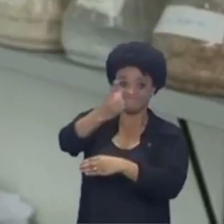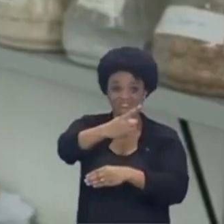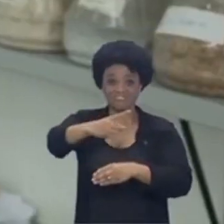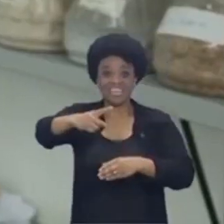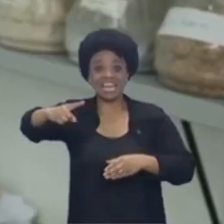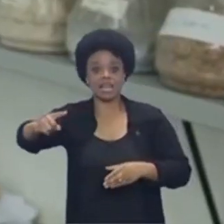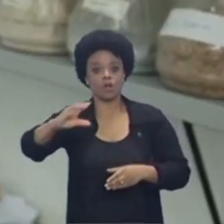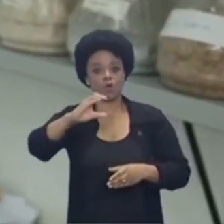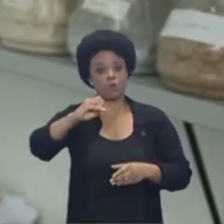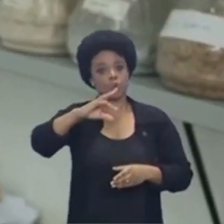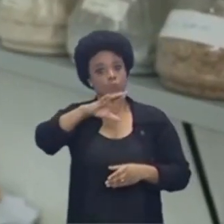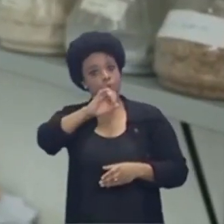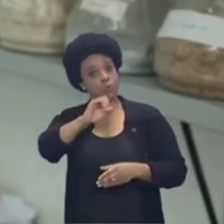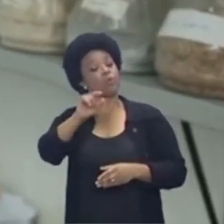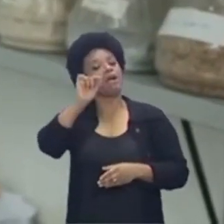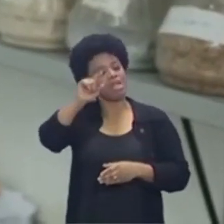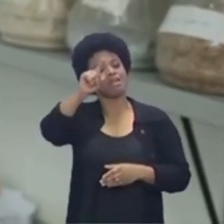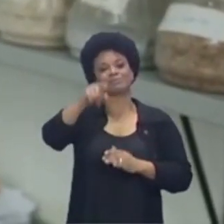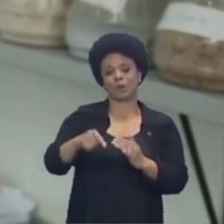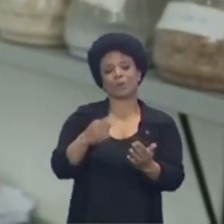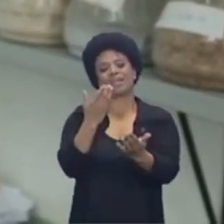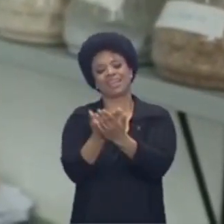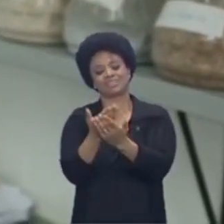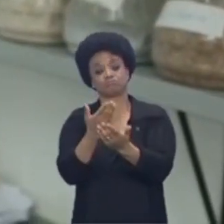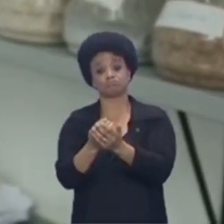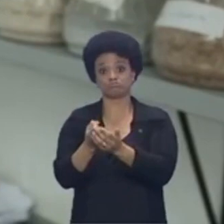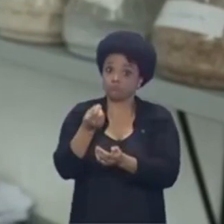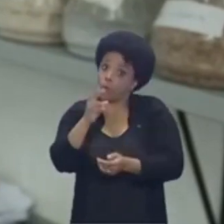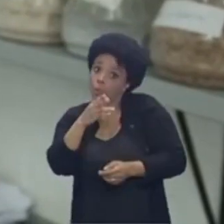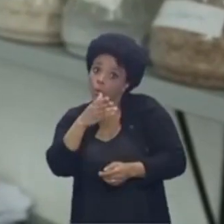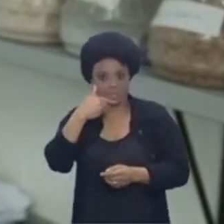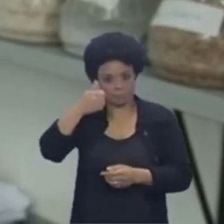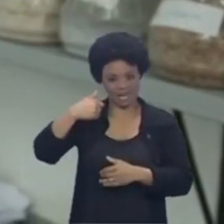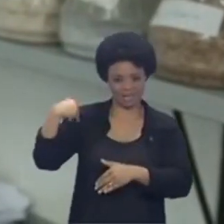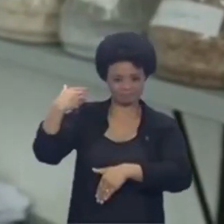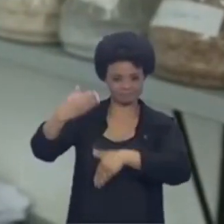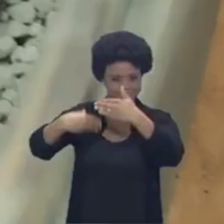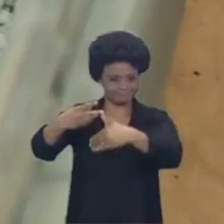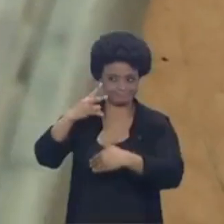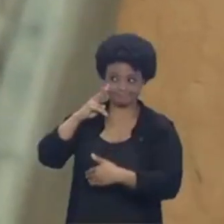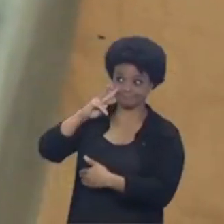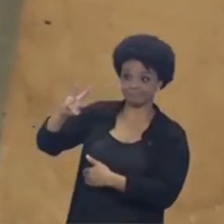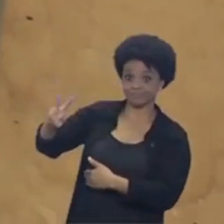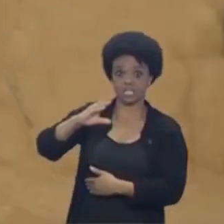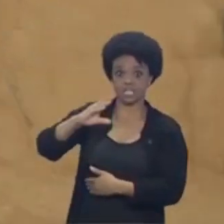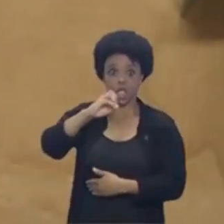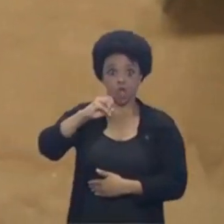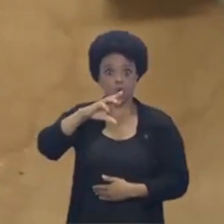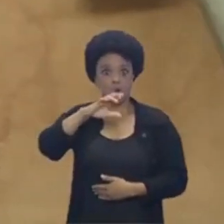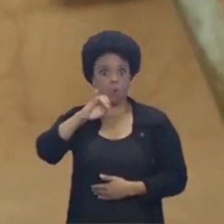concreto, fazem parte de um estudo ou desenvolvimento de um traço de concreto.